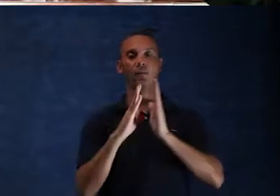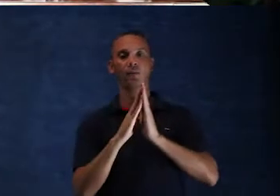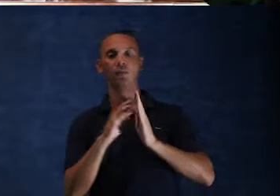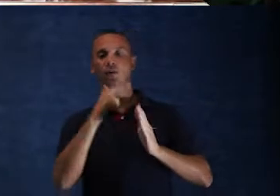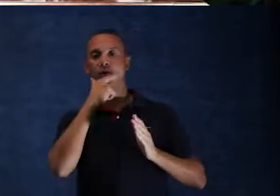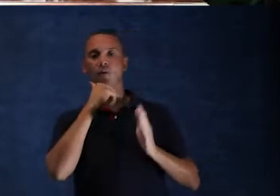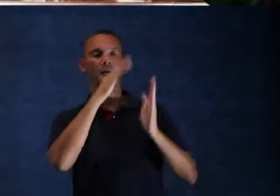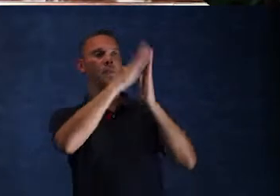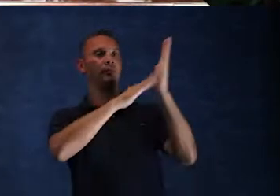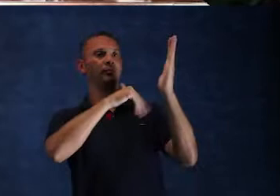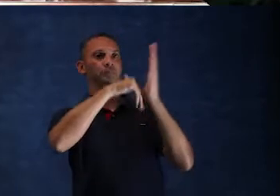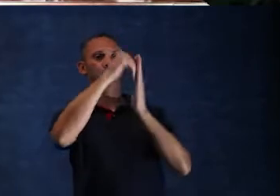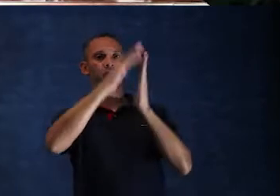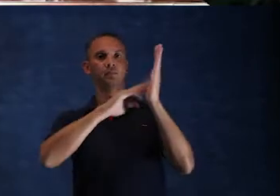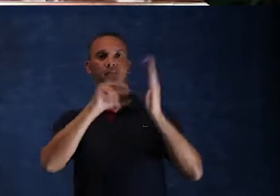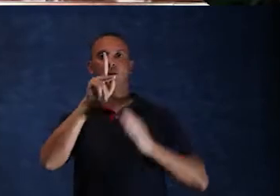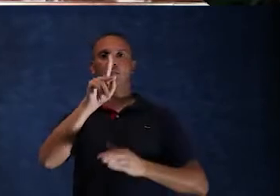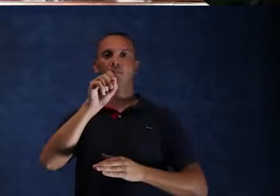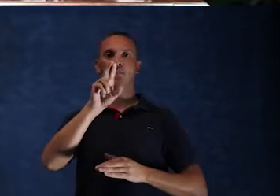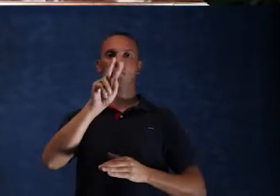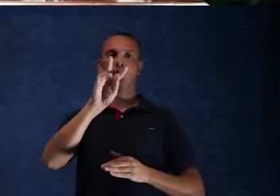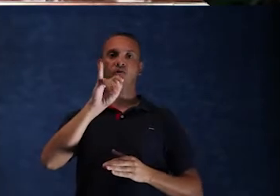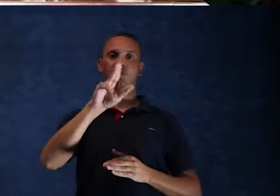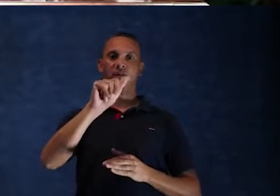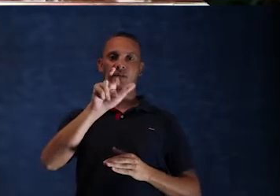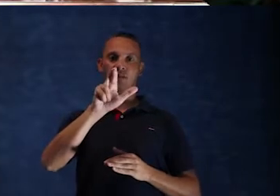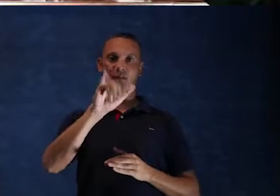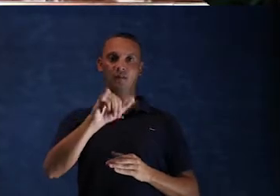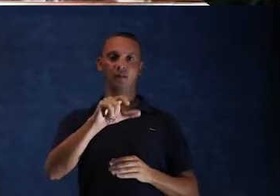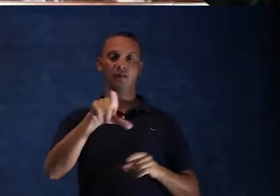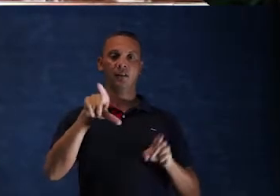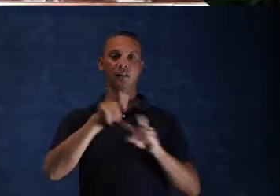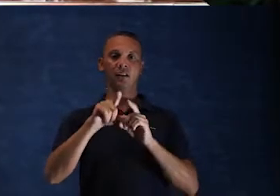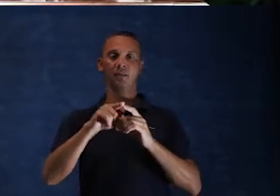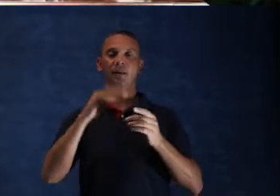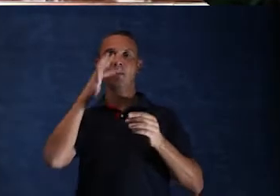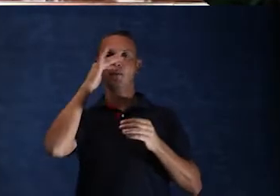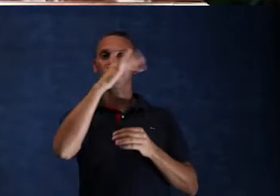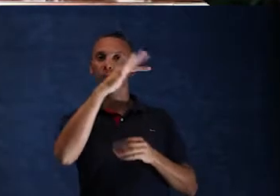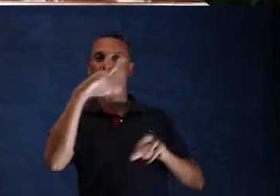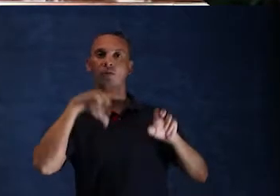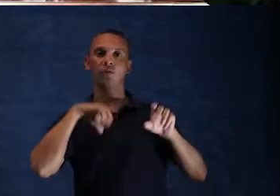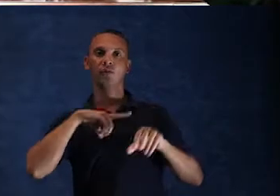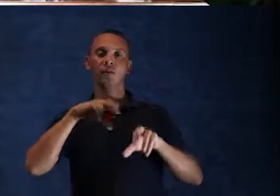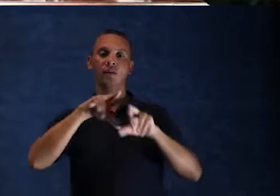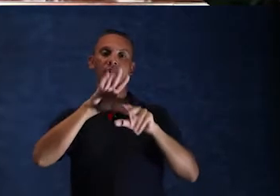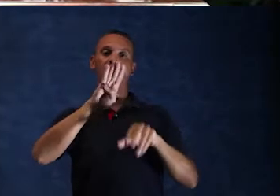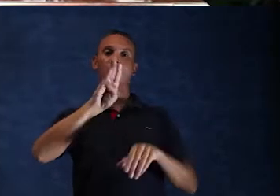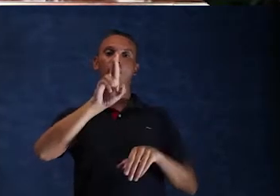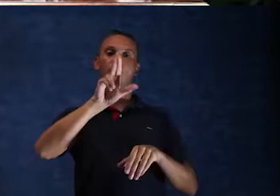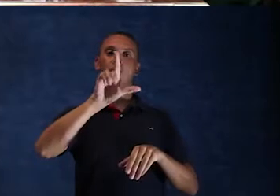Cândido Portinari, com jardins assinados por Buller Marx e os baixos-relevos em bronze, esculpidos por